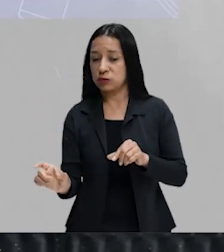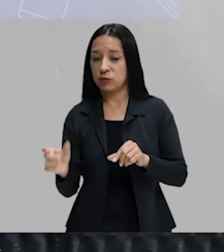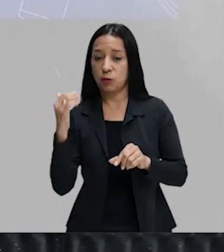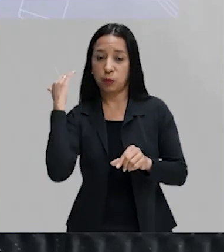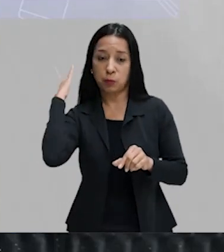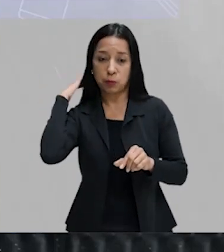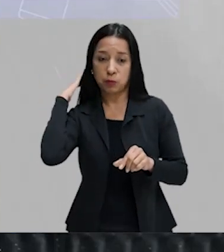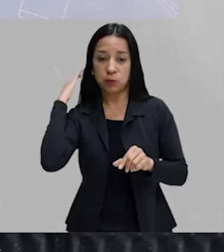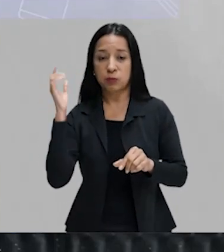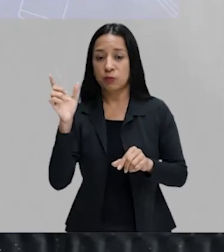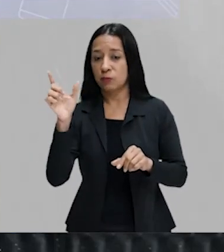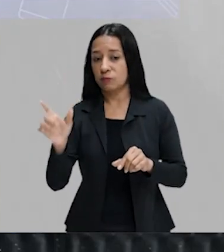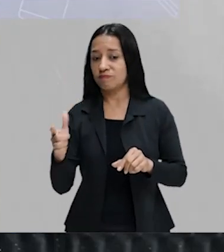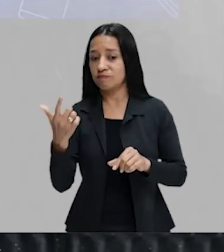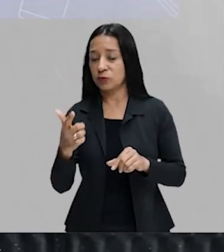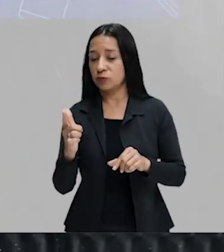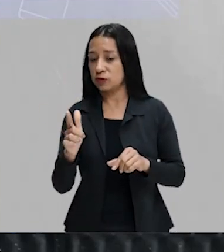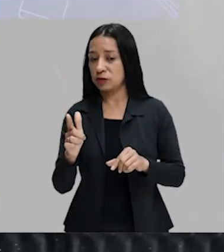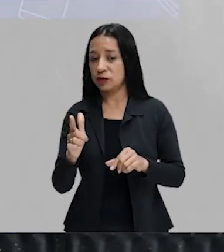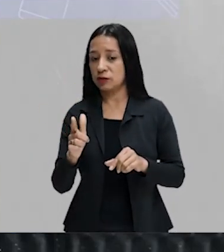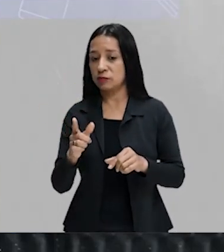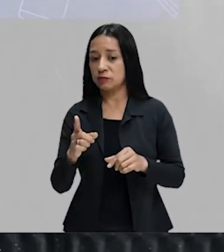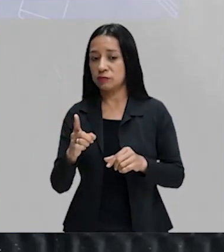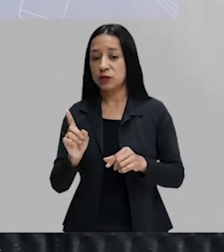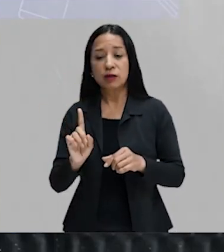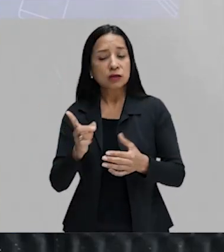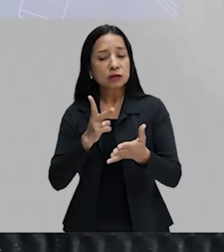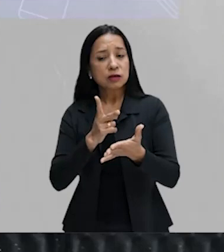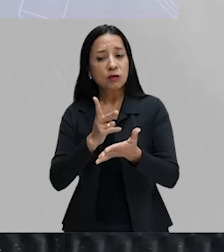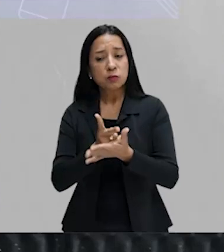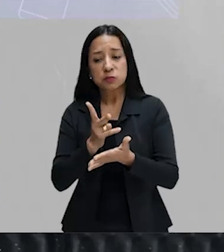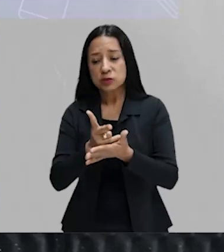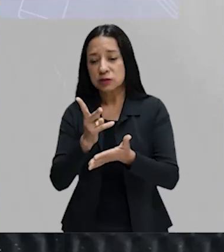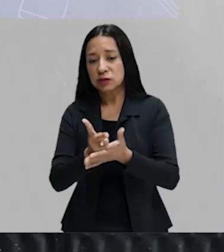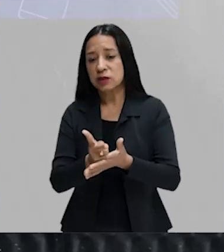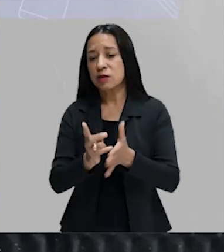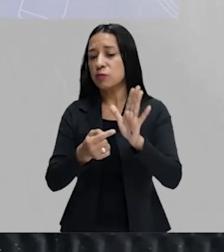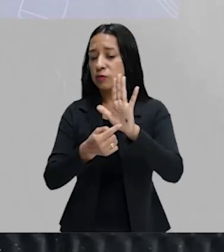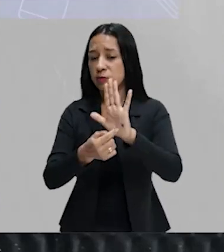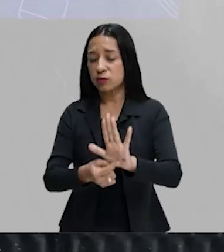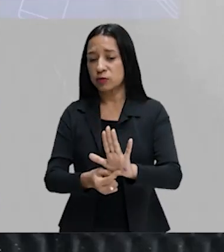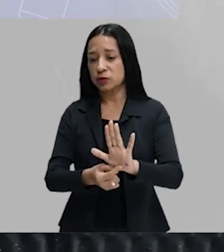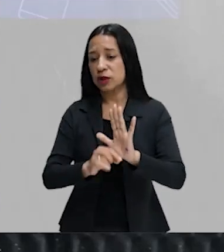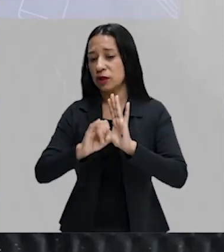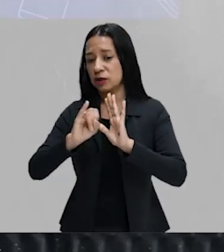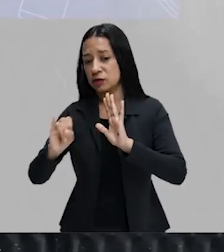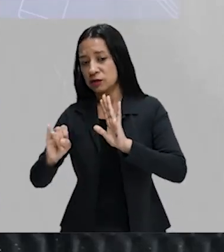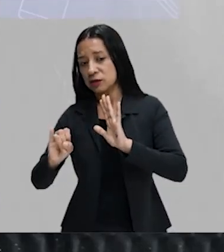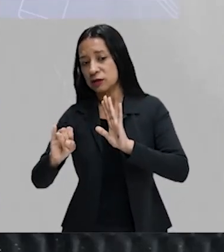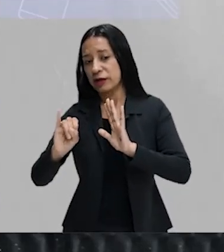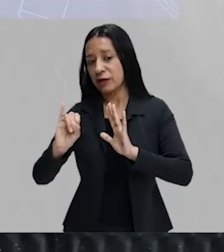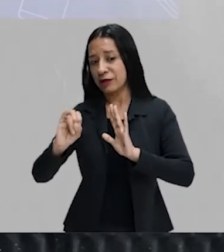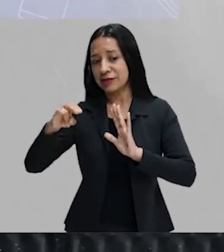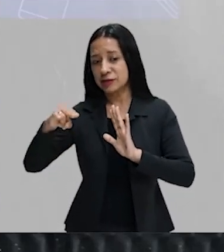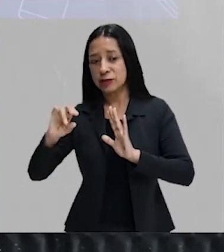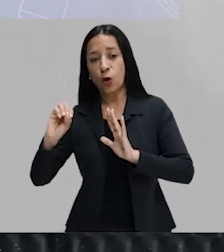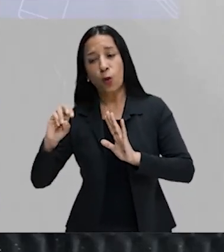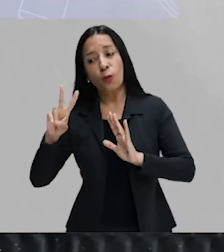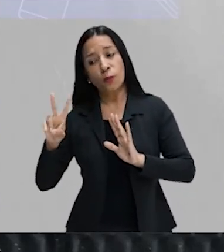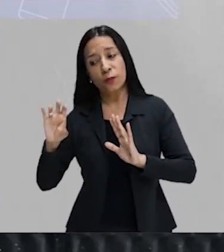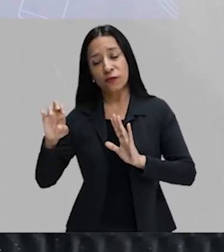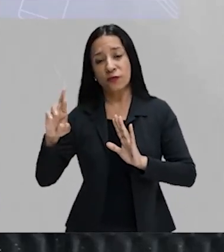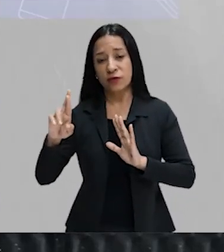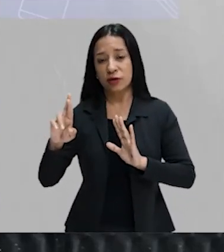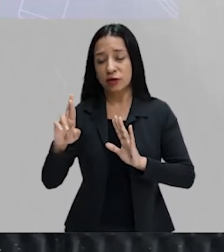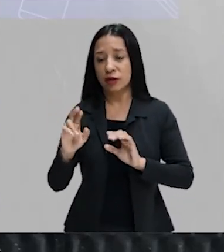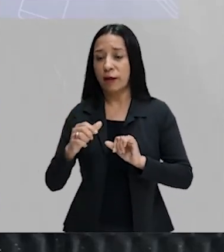coluna vertebral, nem sempre ela vai definir se o indivíduo é vertebrado ou não. A principal característica de um vertebrado